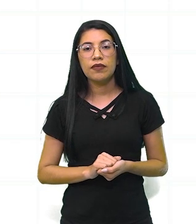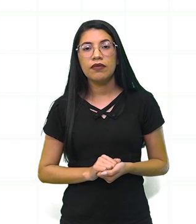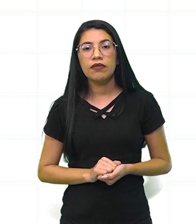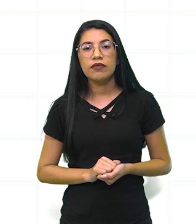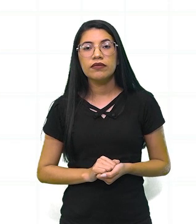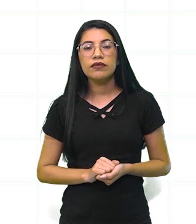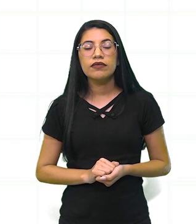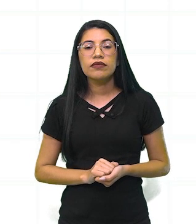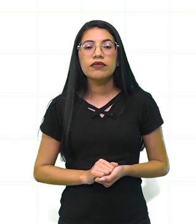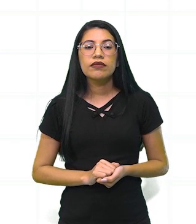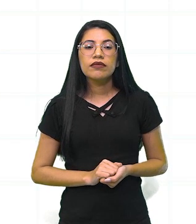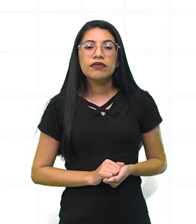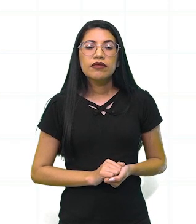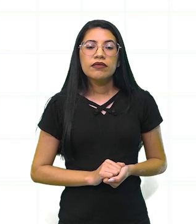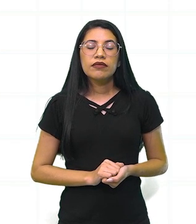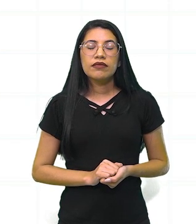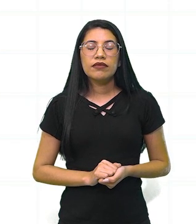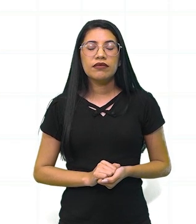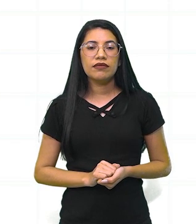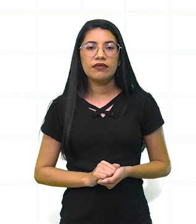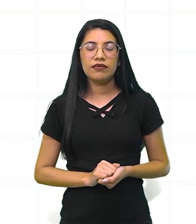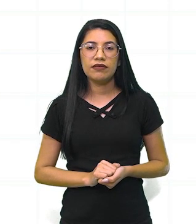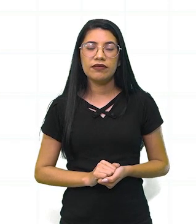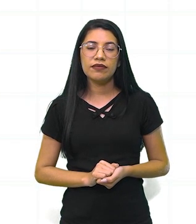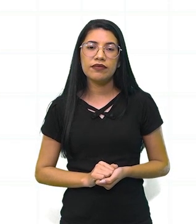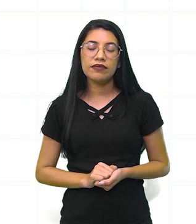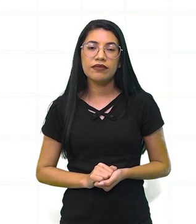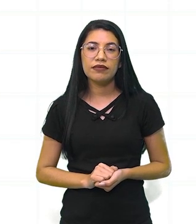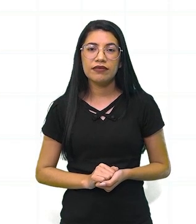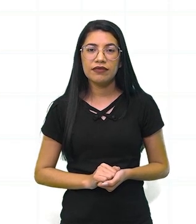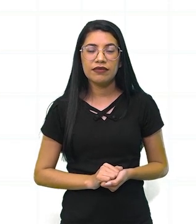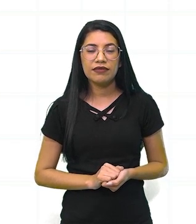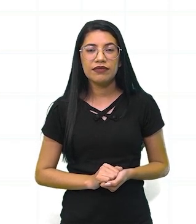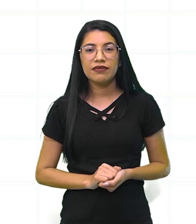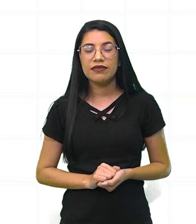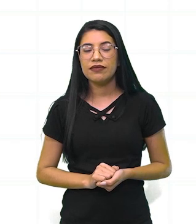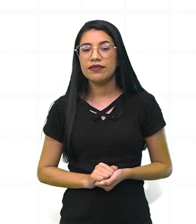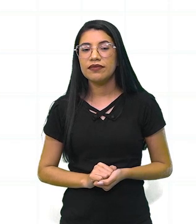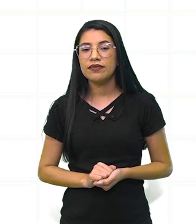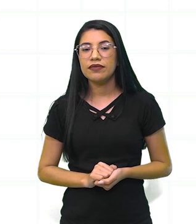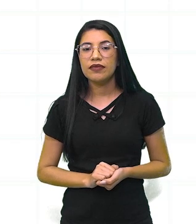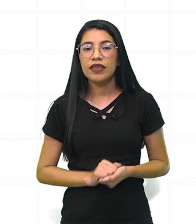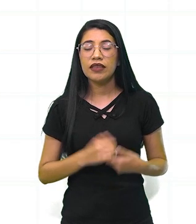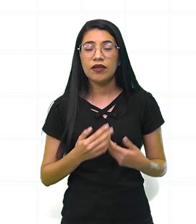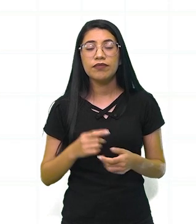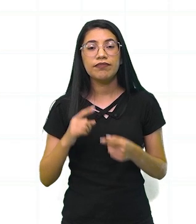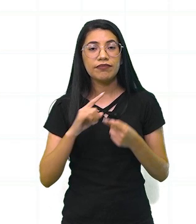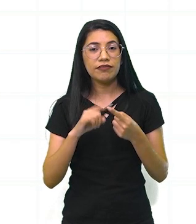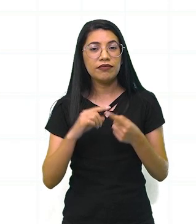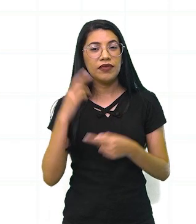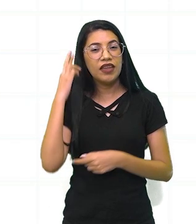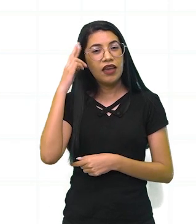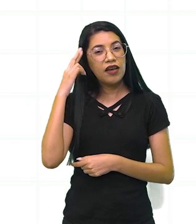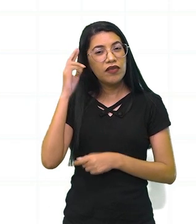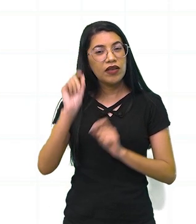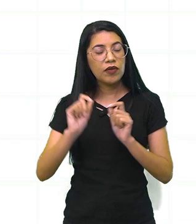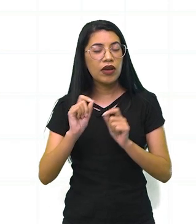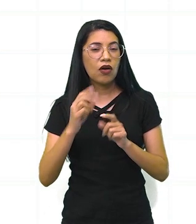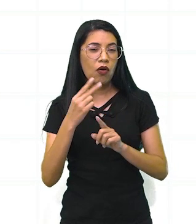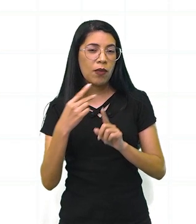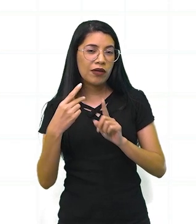primeira na primeira afirmação então nós temos uma reflexão sobre a perspectiva moderna e